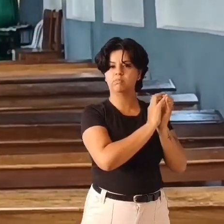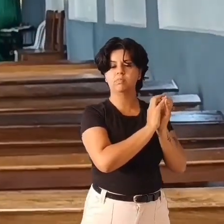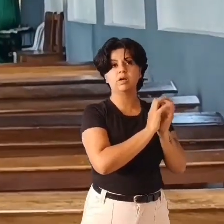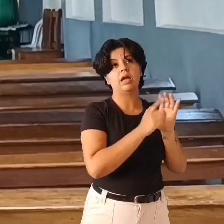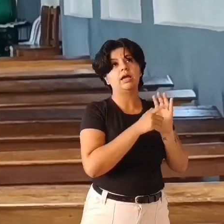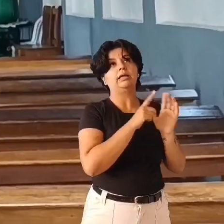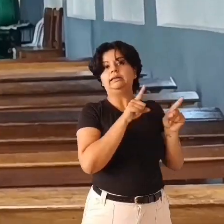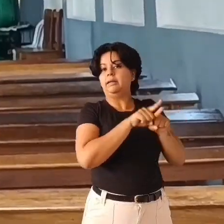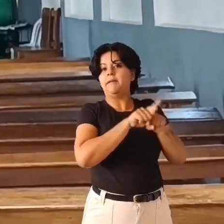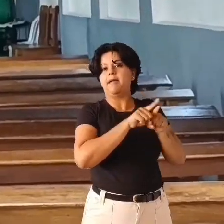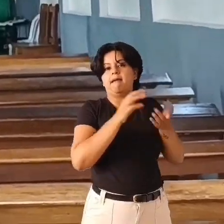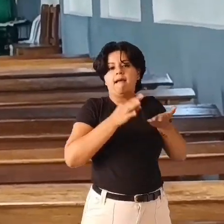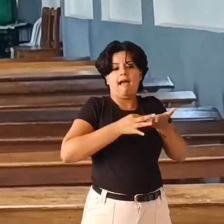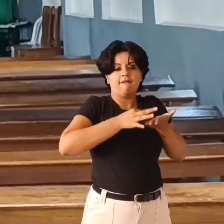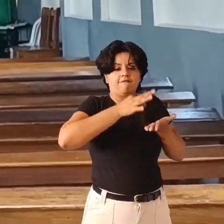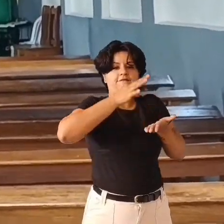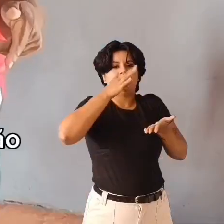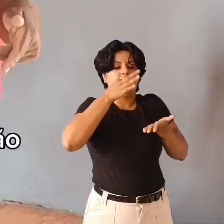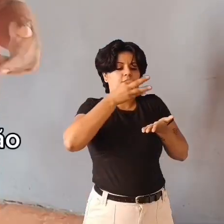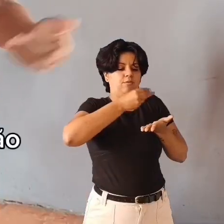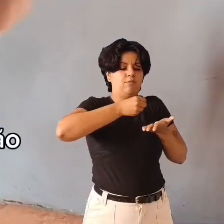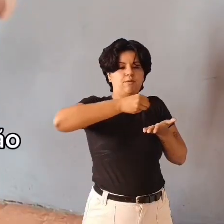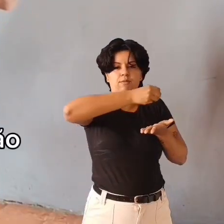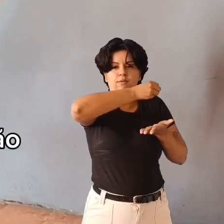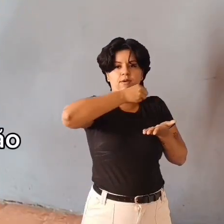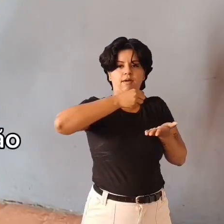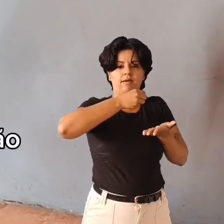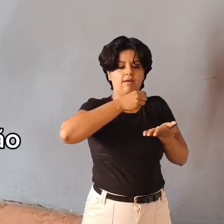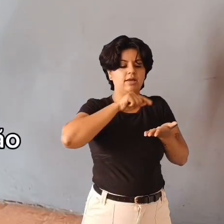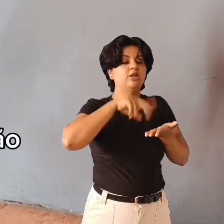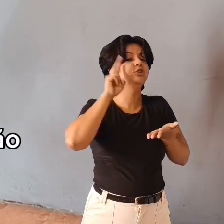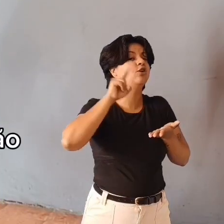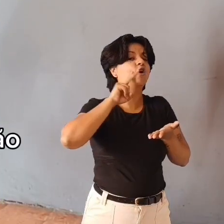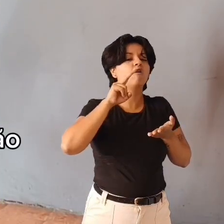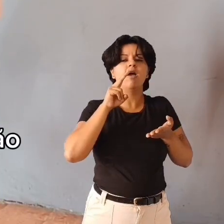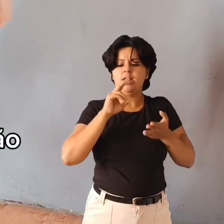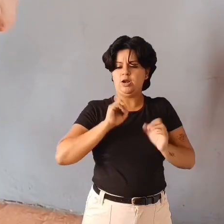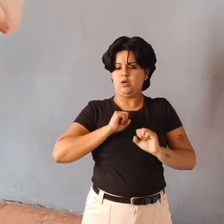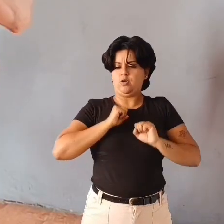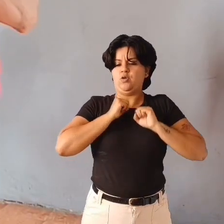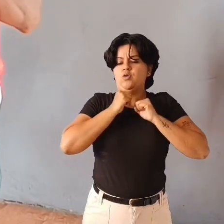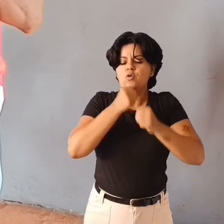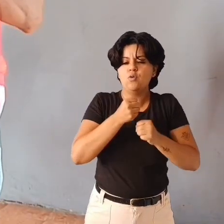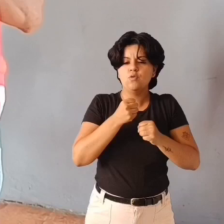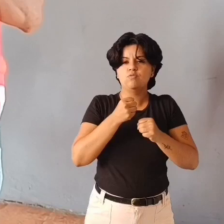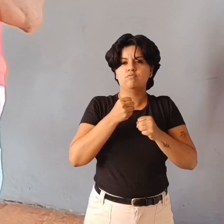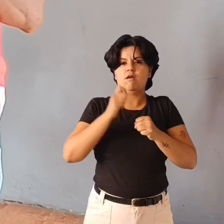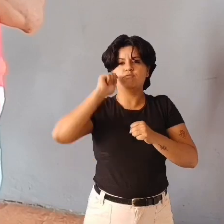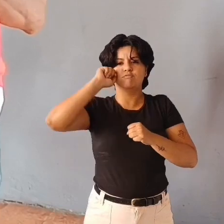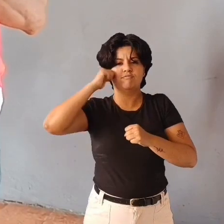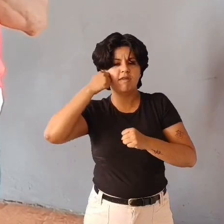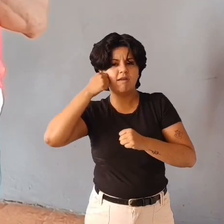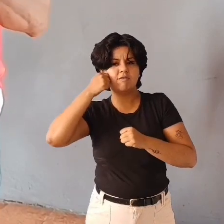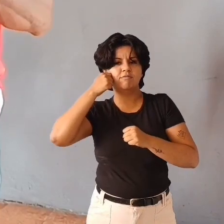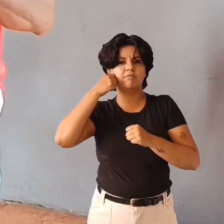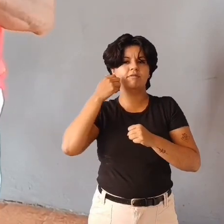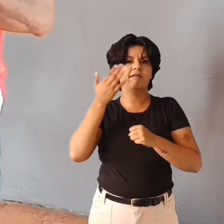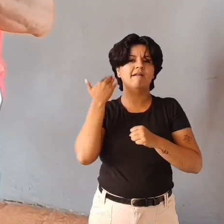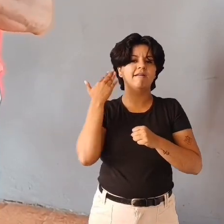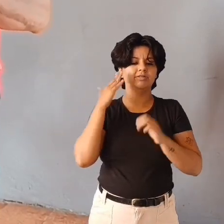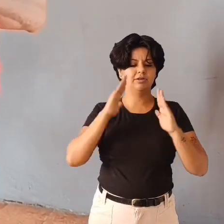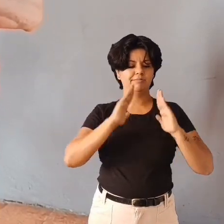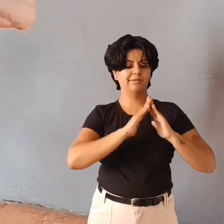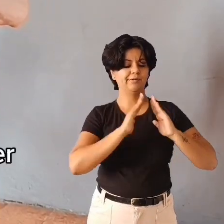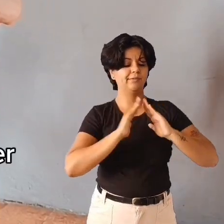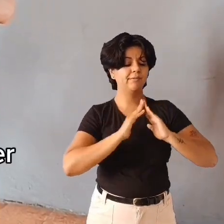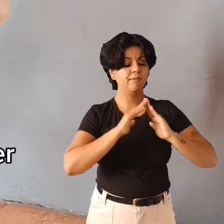no passado não era cacau, era café, que simbolizava justamente aquela questão da luta do negro, o que o negro tinha condição de oferecer